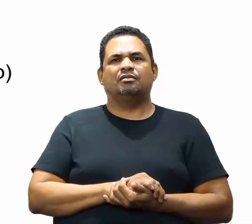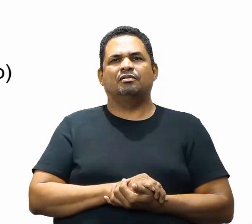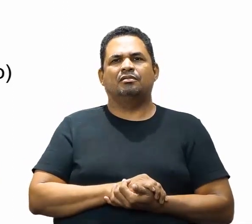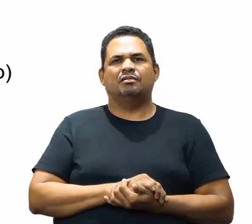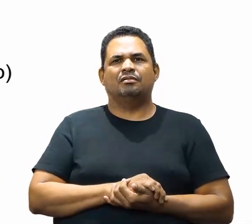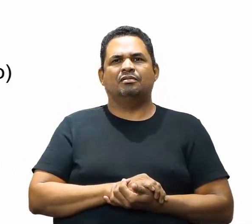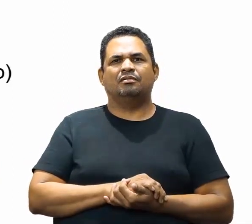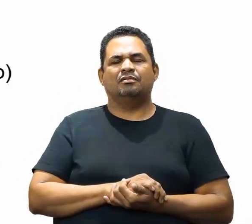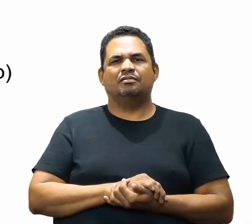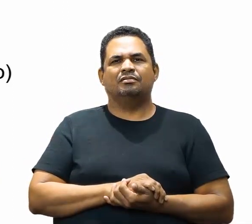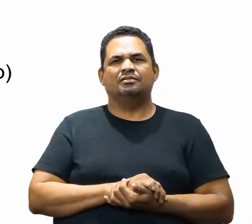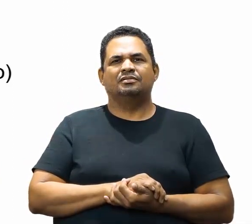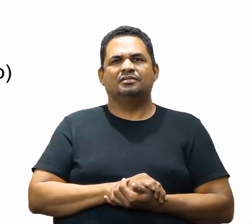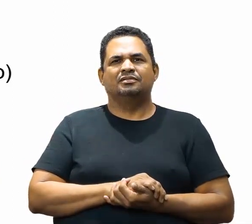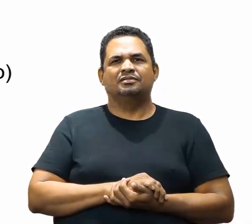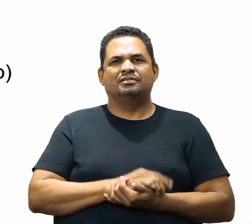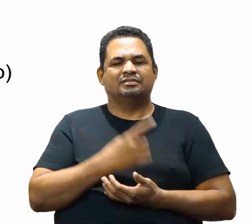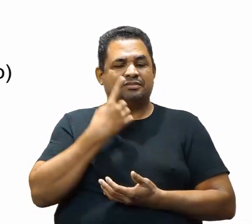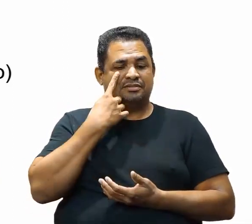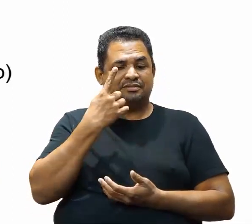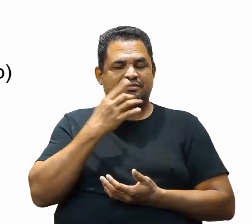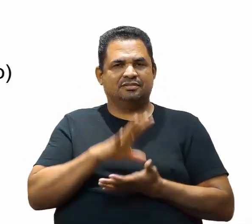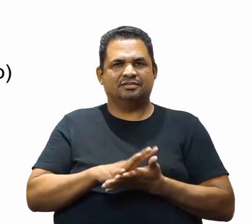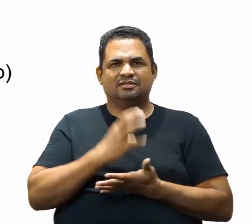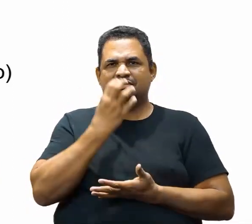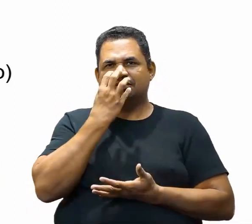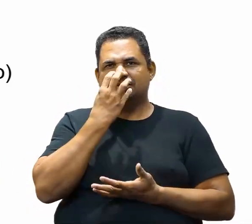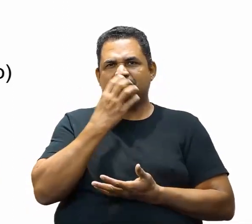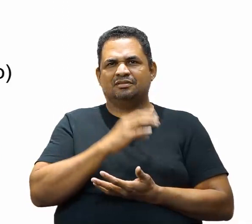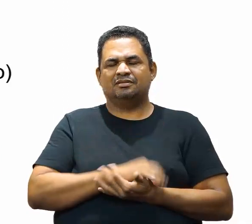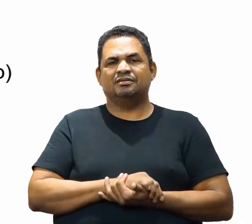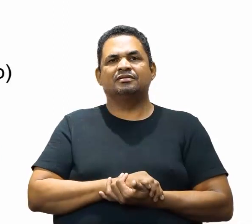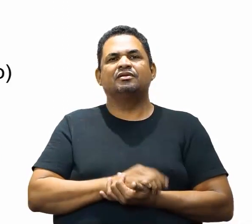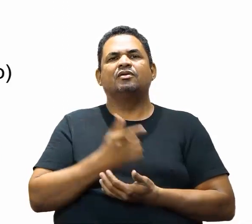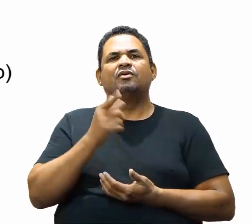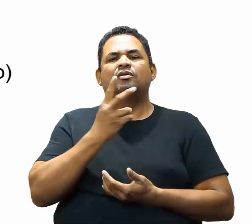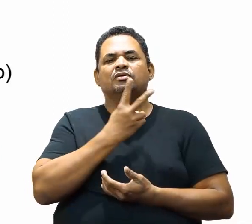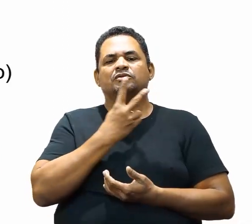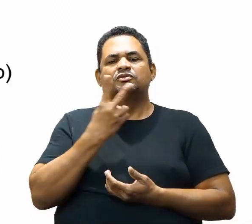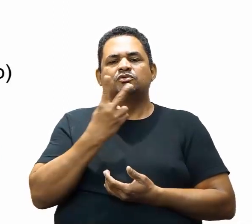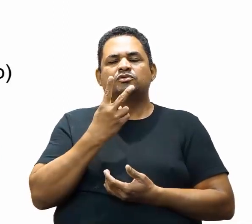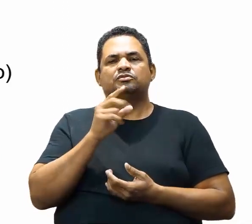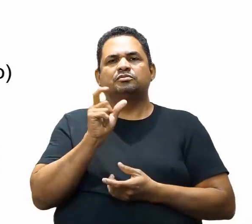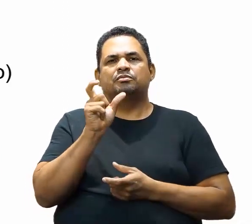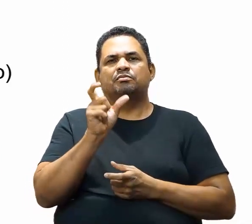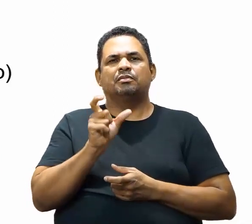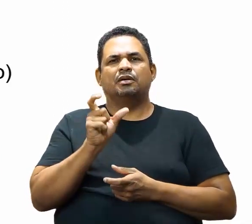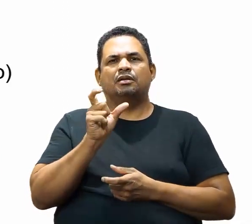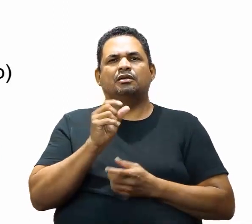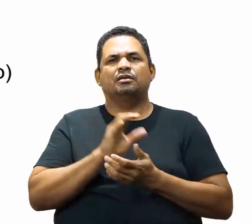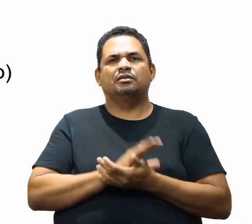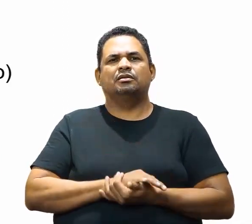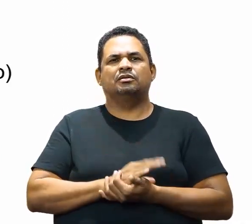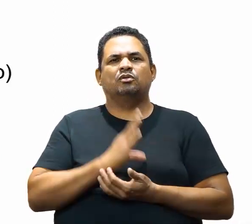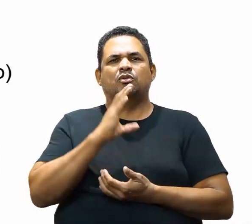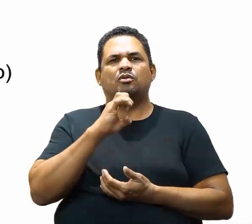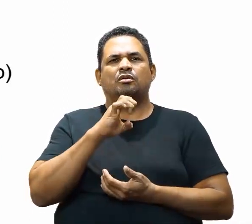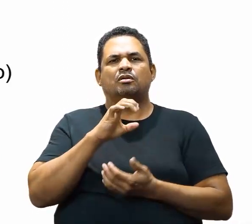Finjam que vocês não viram esse cachorro aí. Uma outra duplinha que a gente tem, concretos e